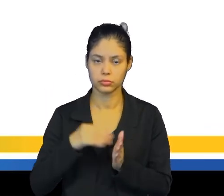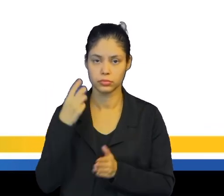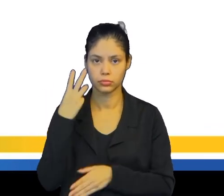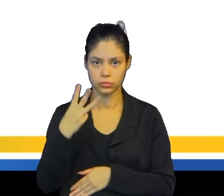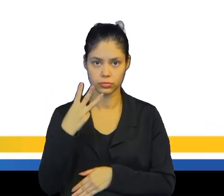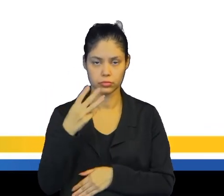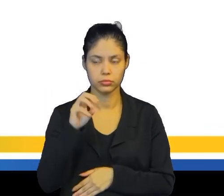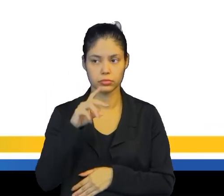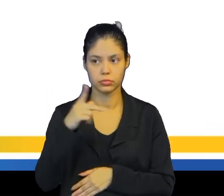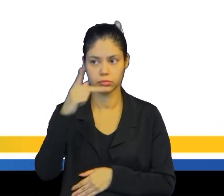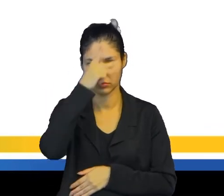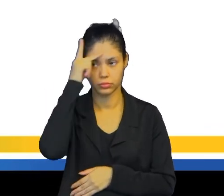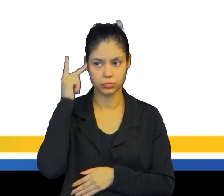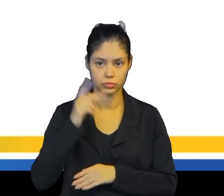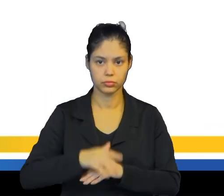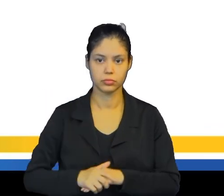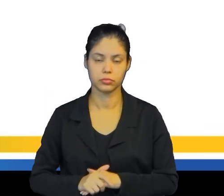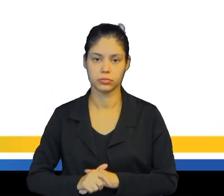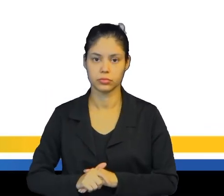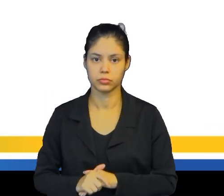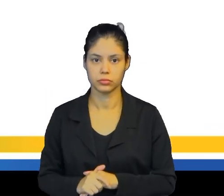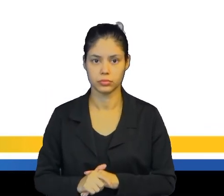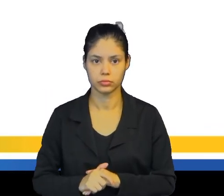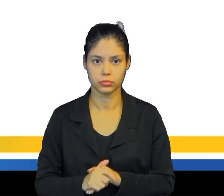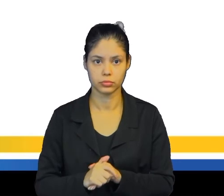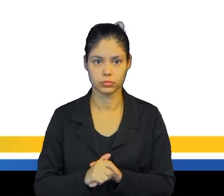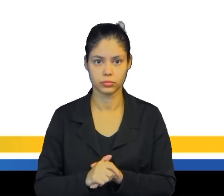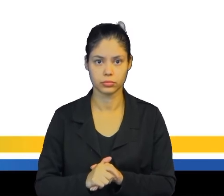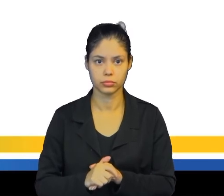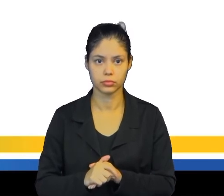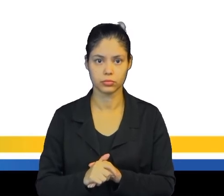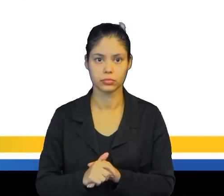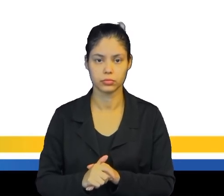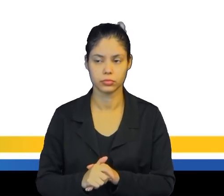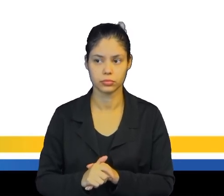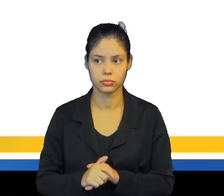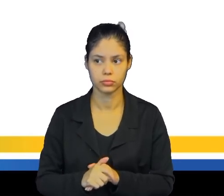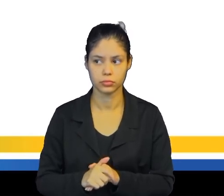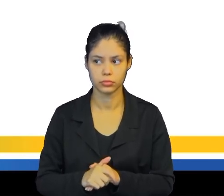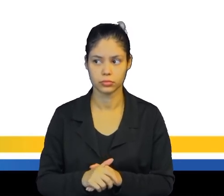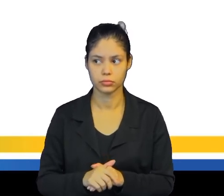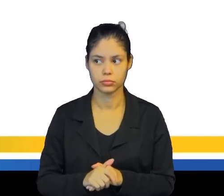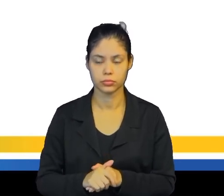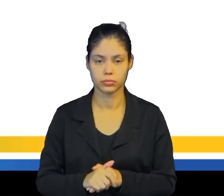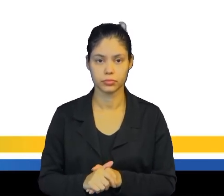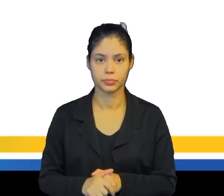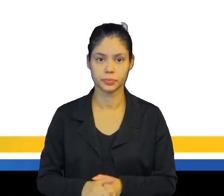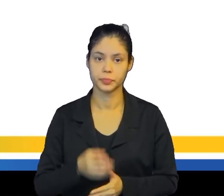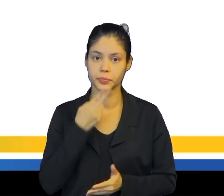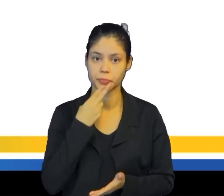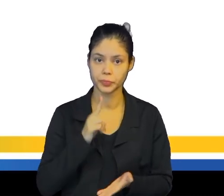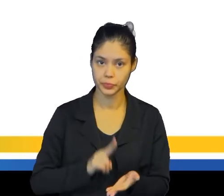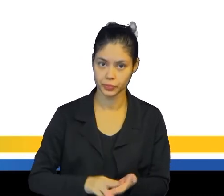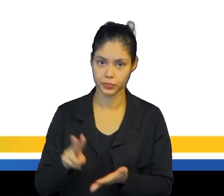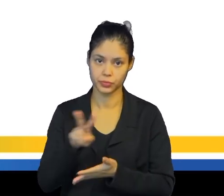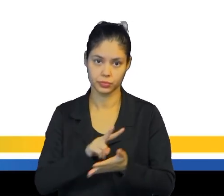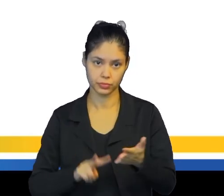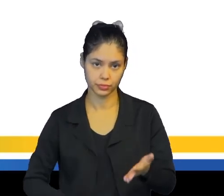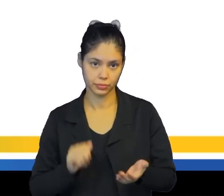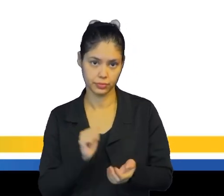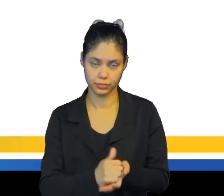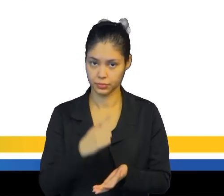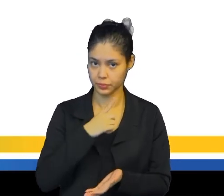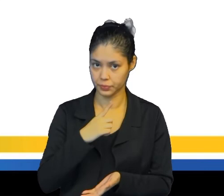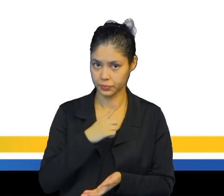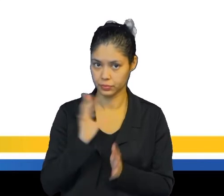em primeira ou em terceira pessoa. Segunda questão. A carta ao leitor